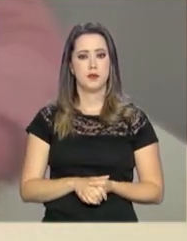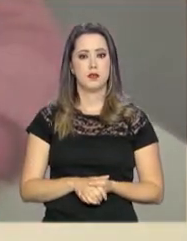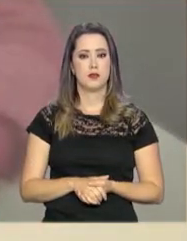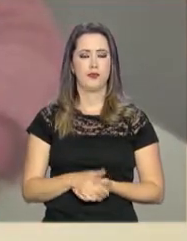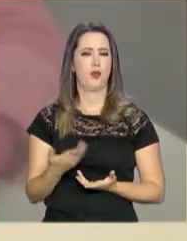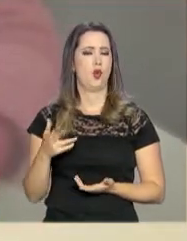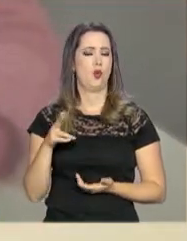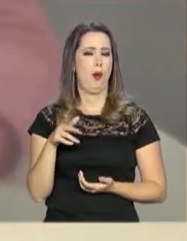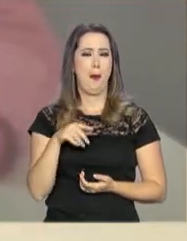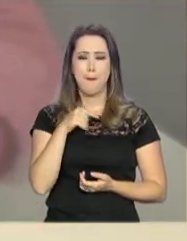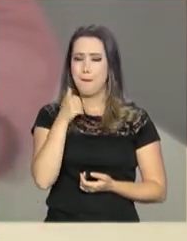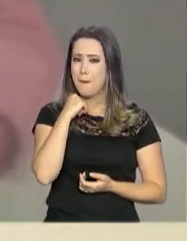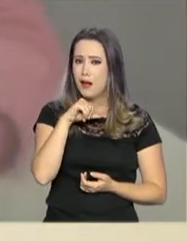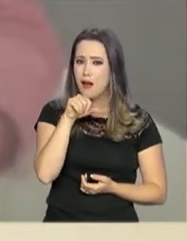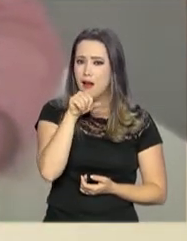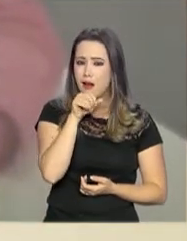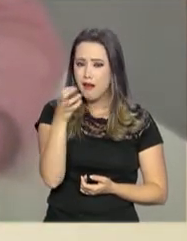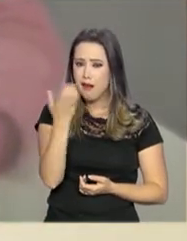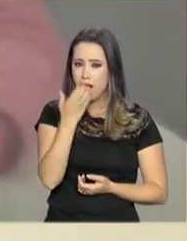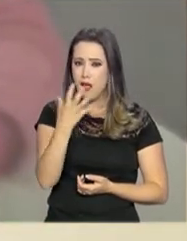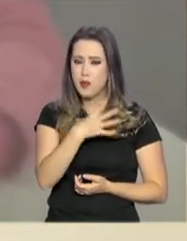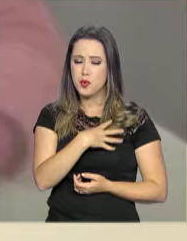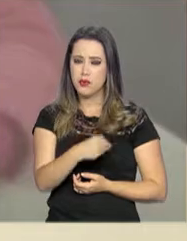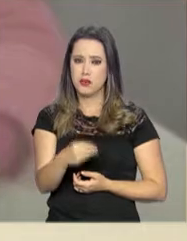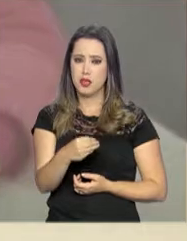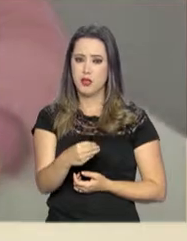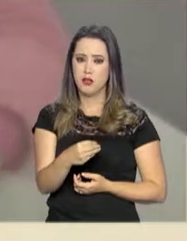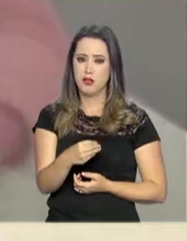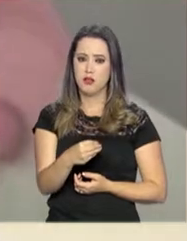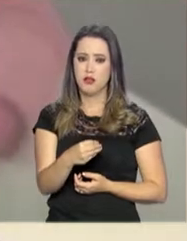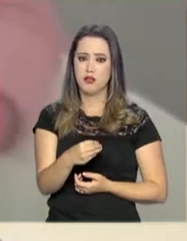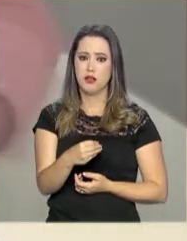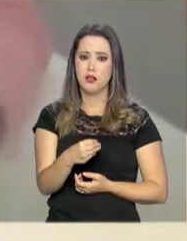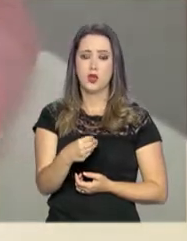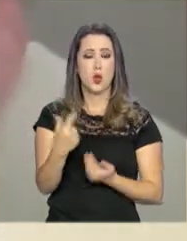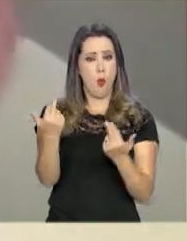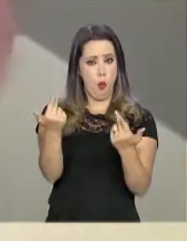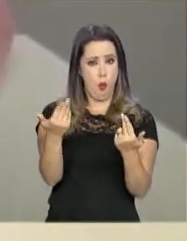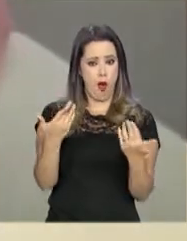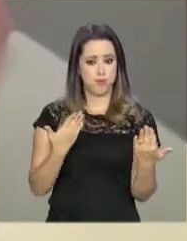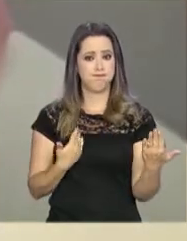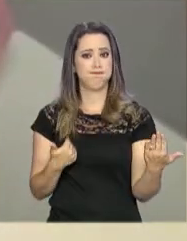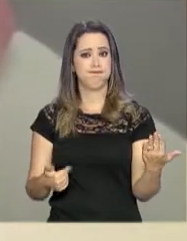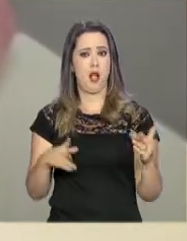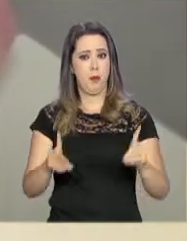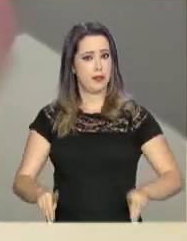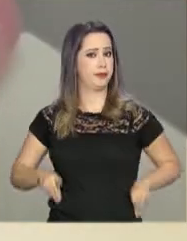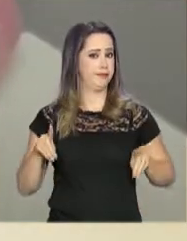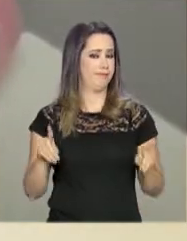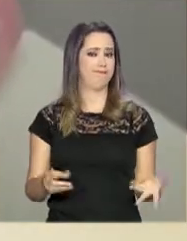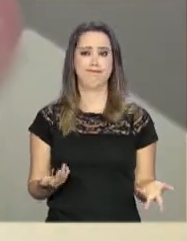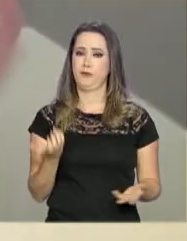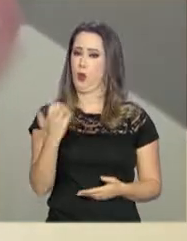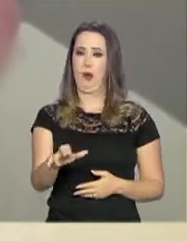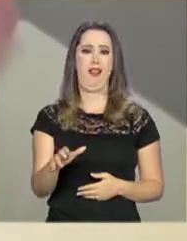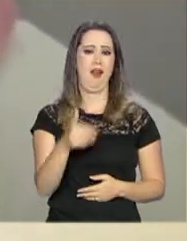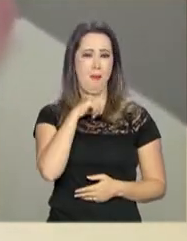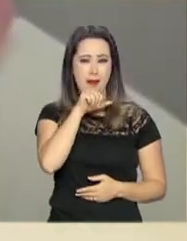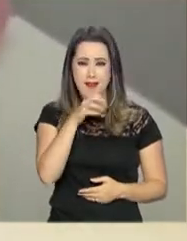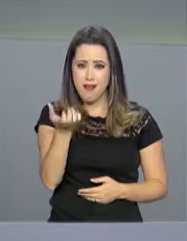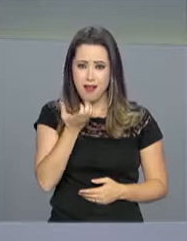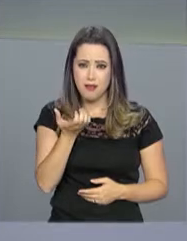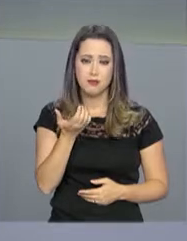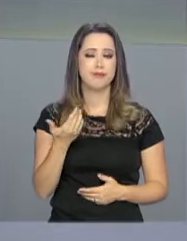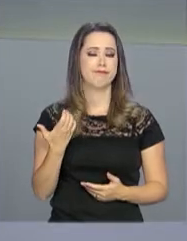Nenhuma mãe quer para o seu filho uma cadeira de rodas. Não quer.